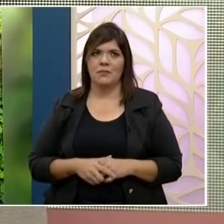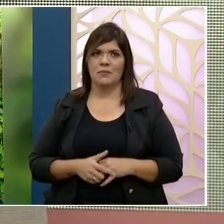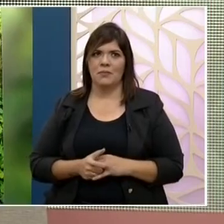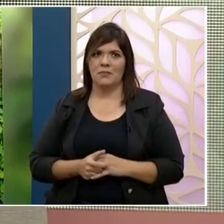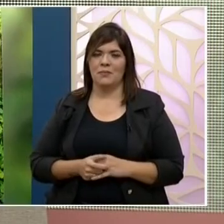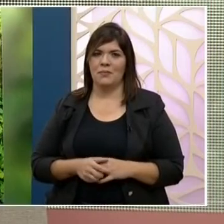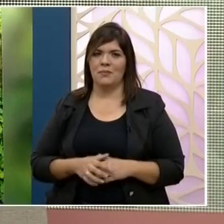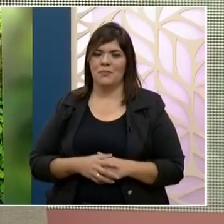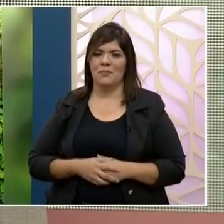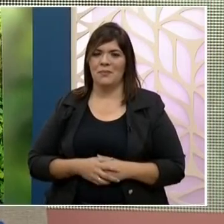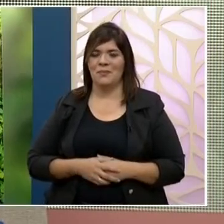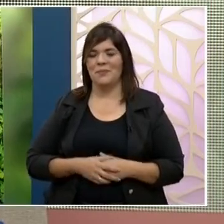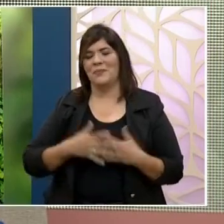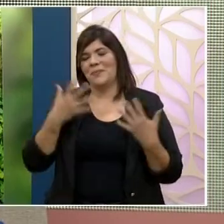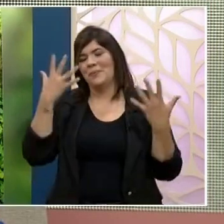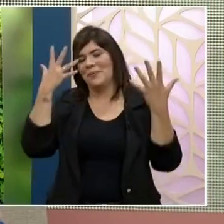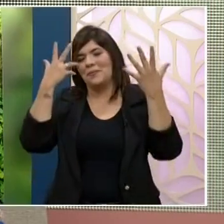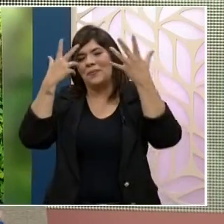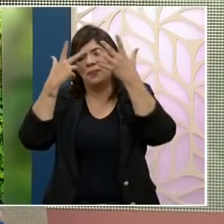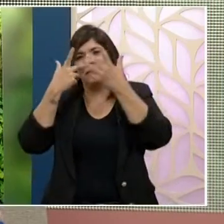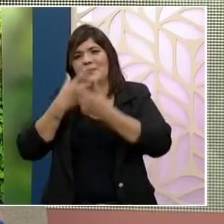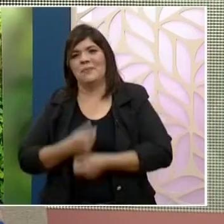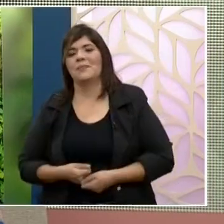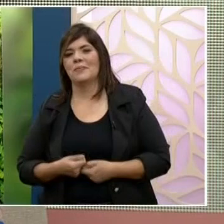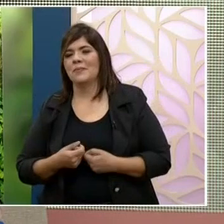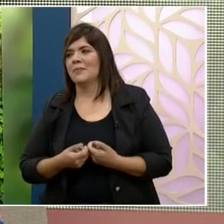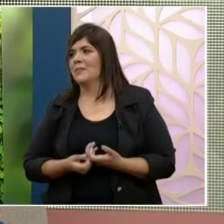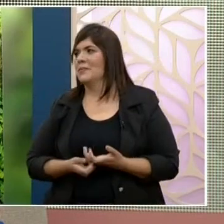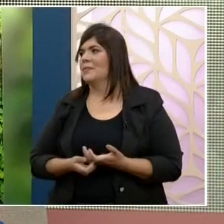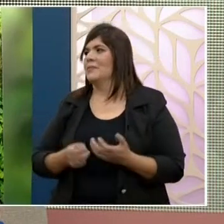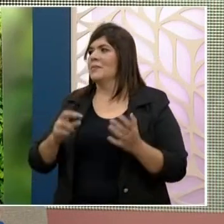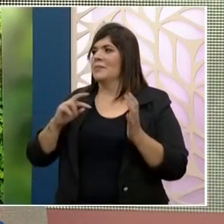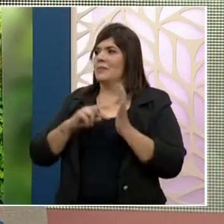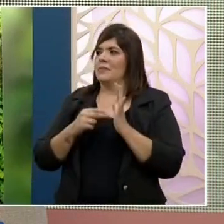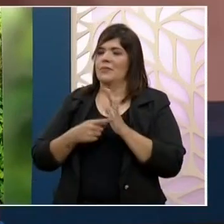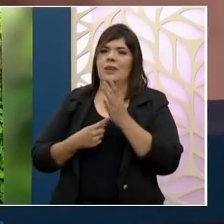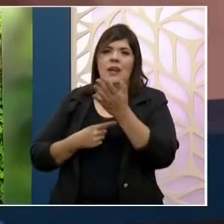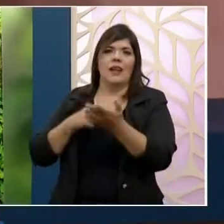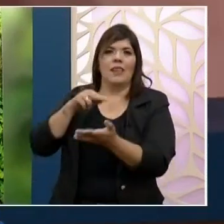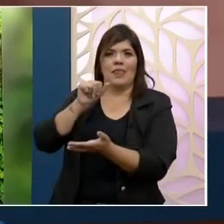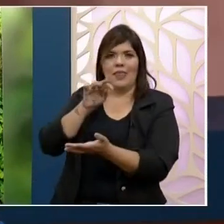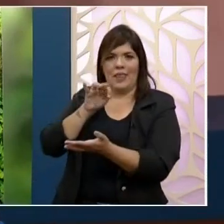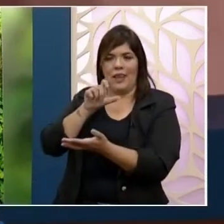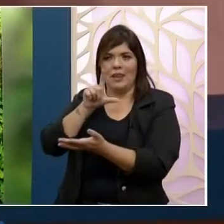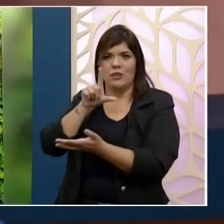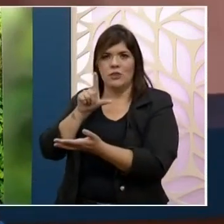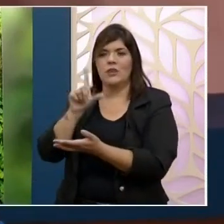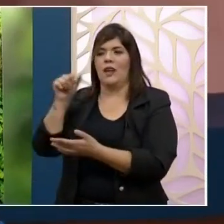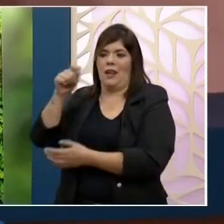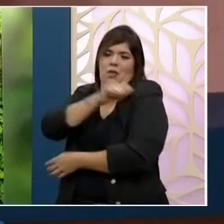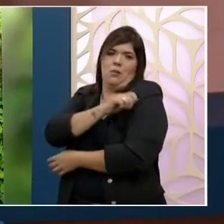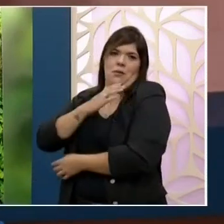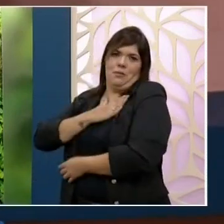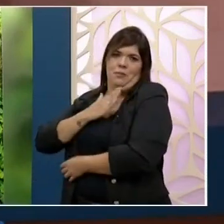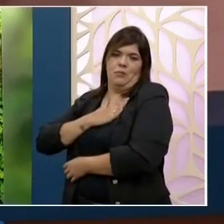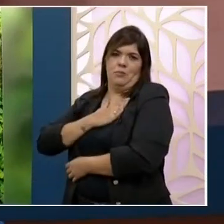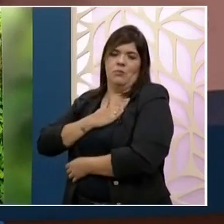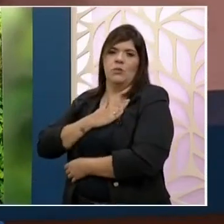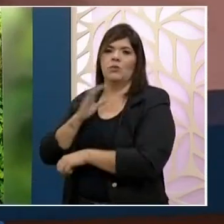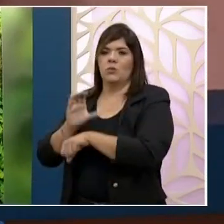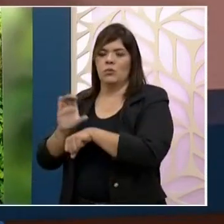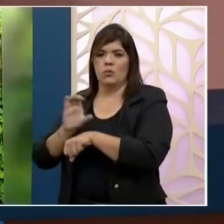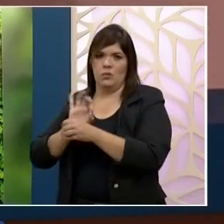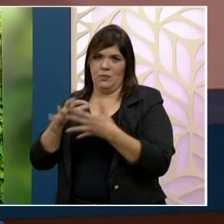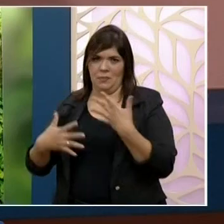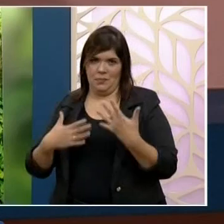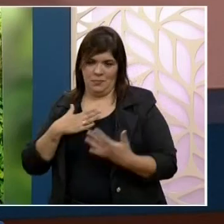Ai, que lindo. O que ele quis dizer pra gente, então, Flávia? A Nath, ela foi, nossa, ela foi uma aluna minha lá do meu curso de